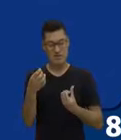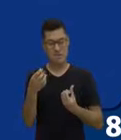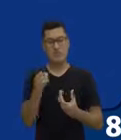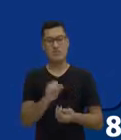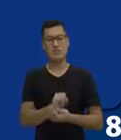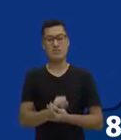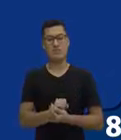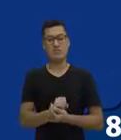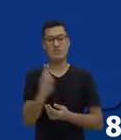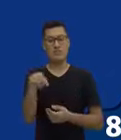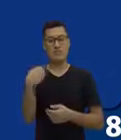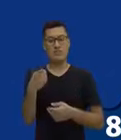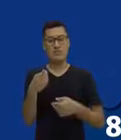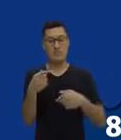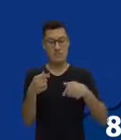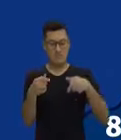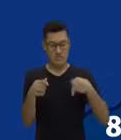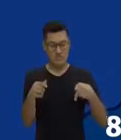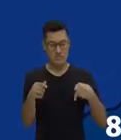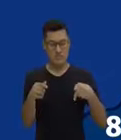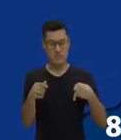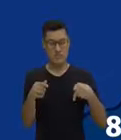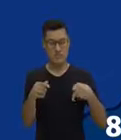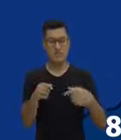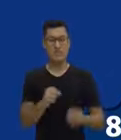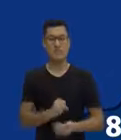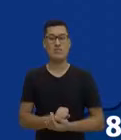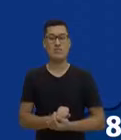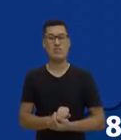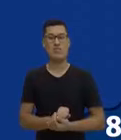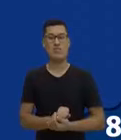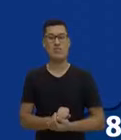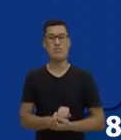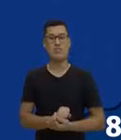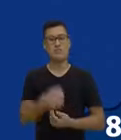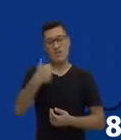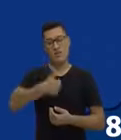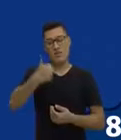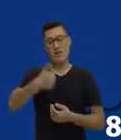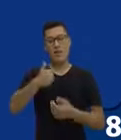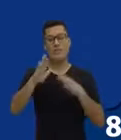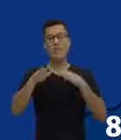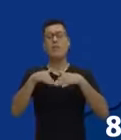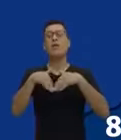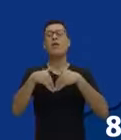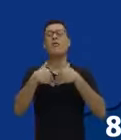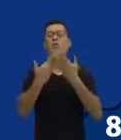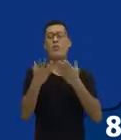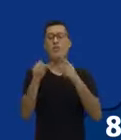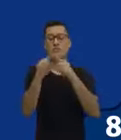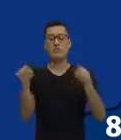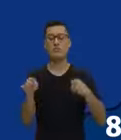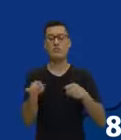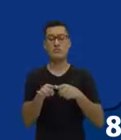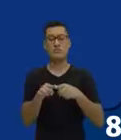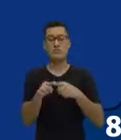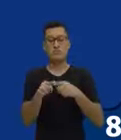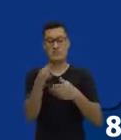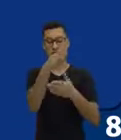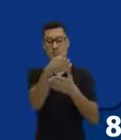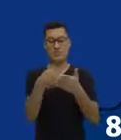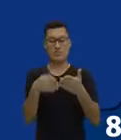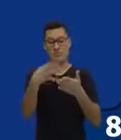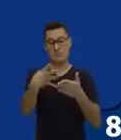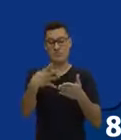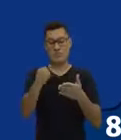6. Vai dar direitinho, ó. 7. Aí. Então, na primeira dobradura, Fernando, qual vai ser a área dela? No caso, metade de 400